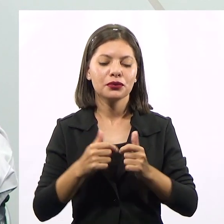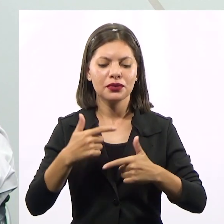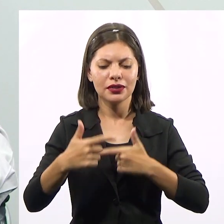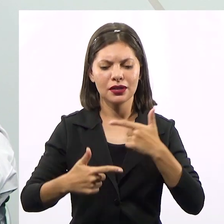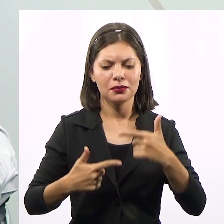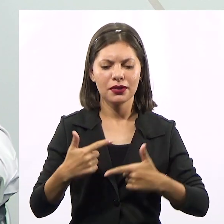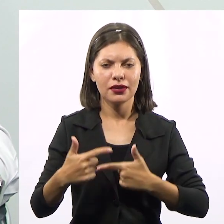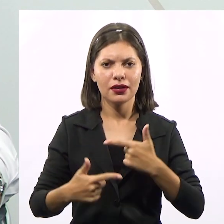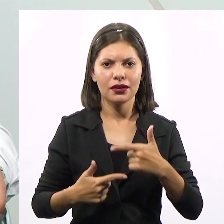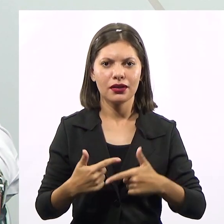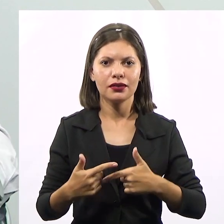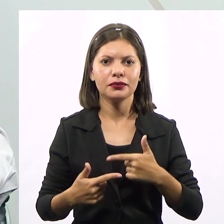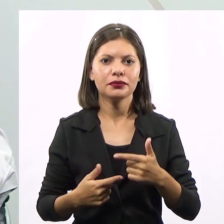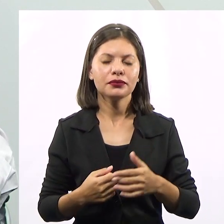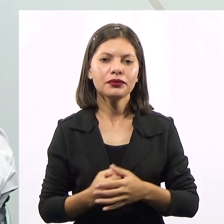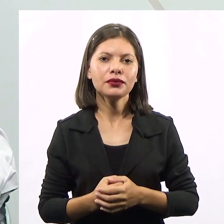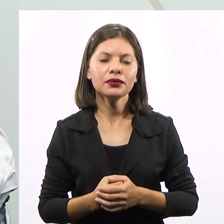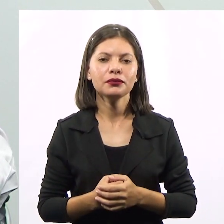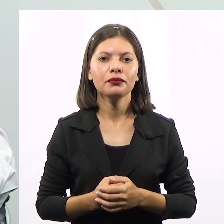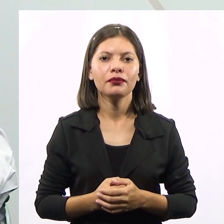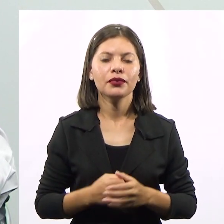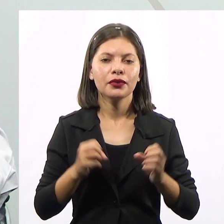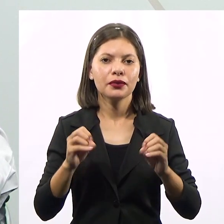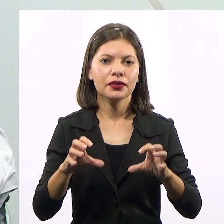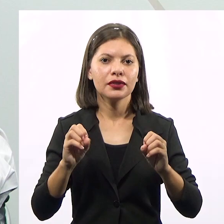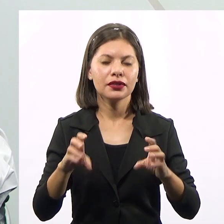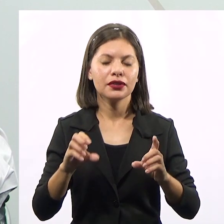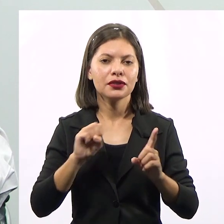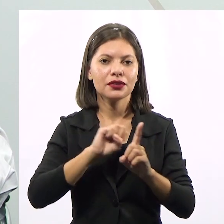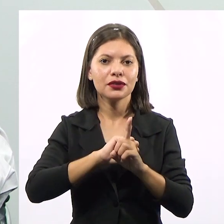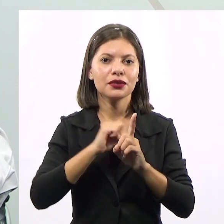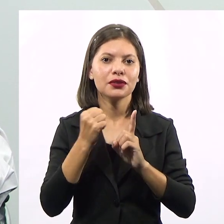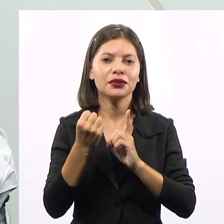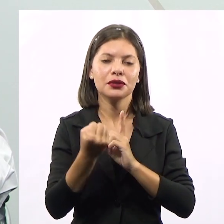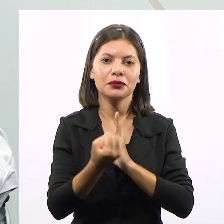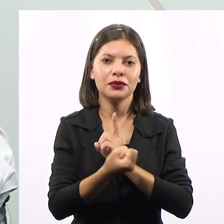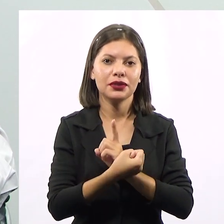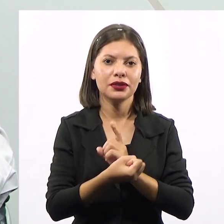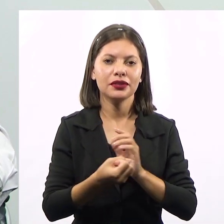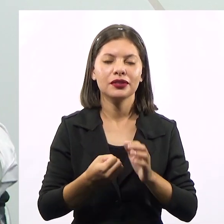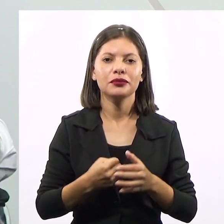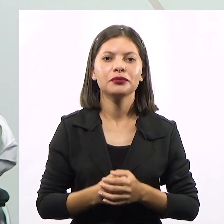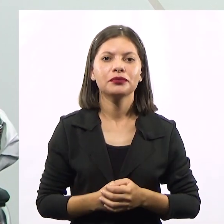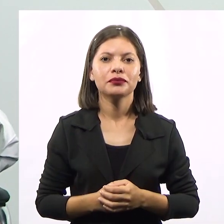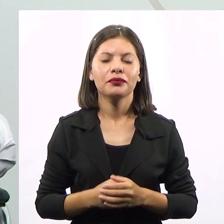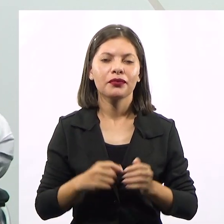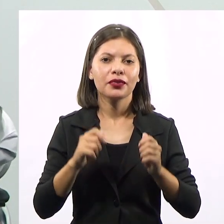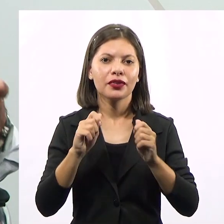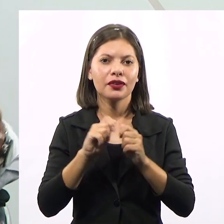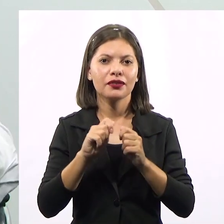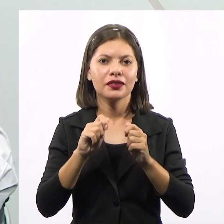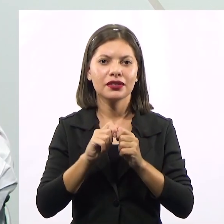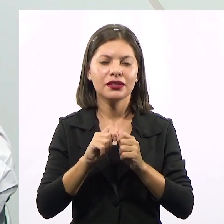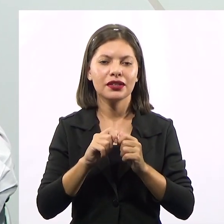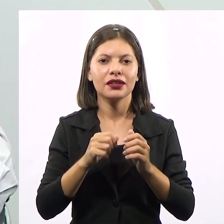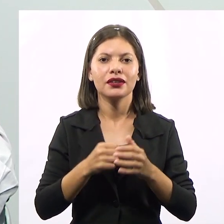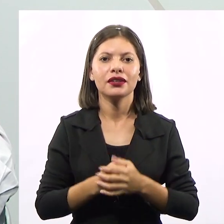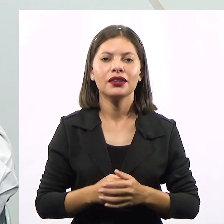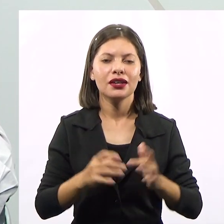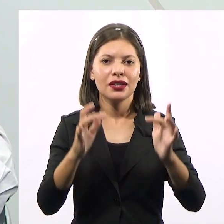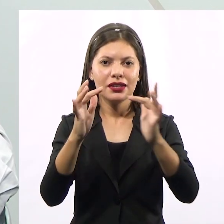aceitou o desafio de trabalhar com essa modalidade de ensino e, sociologicamente falando, né, lidar com a